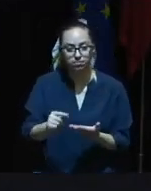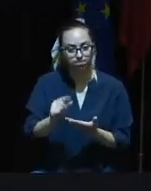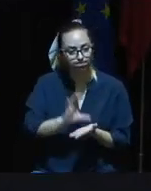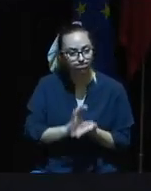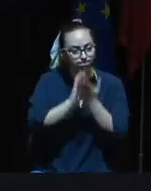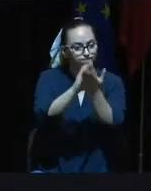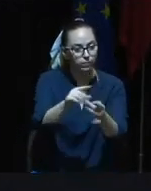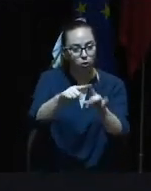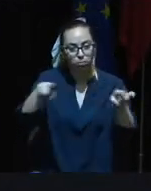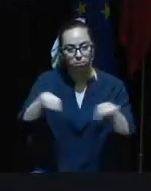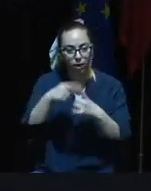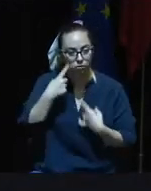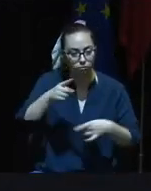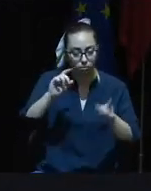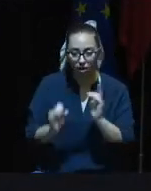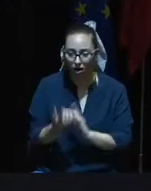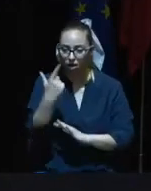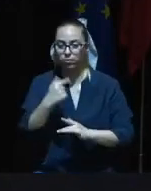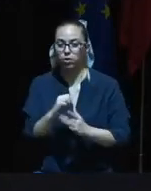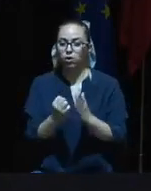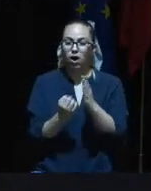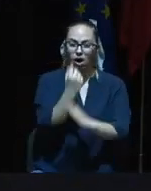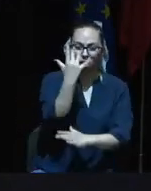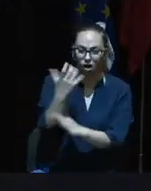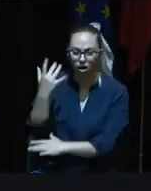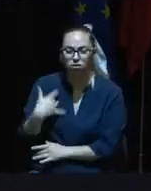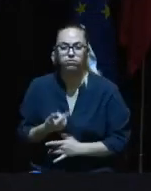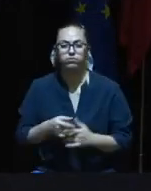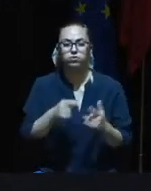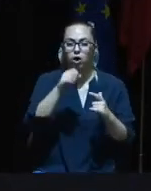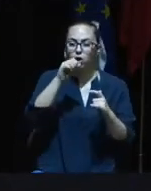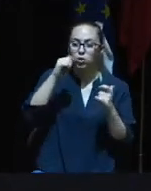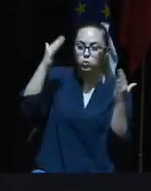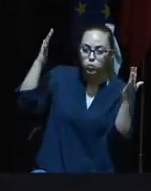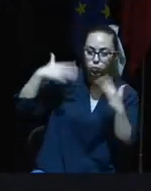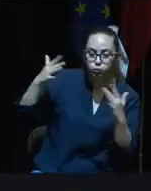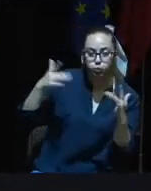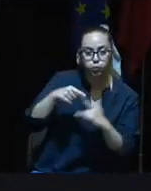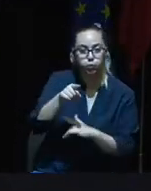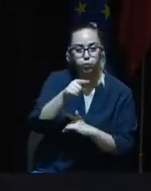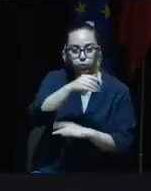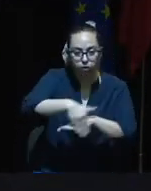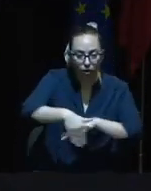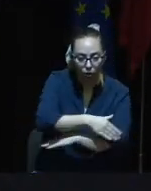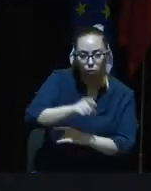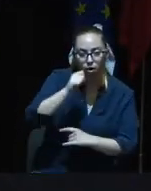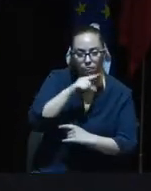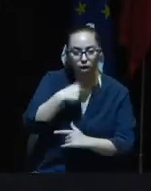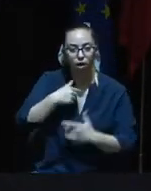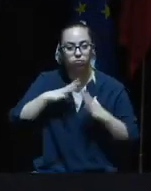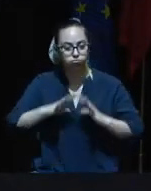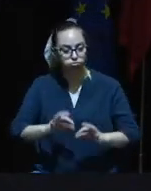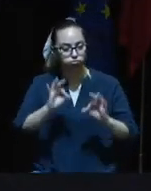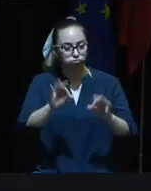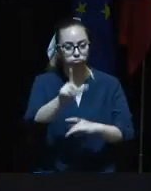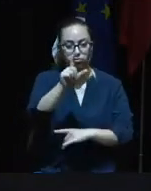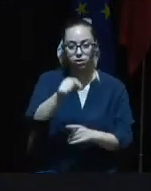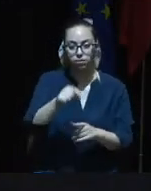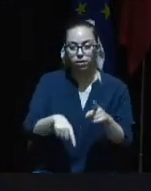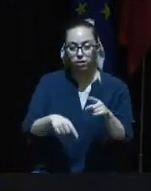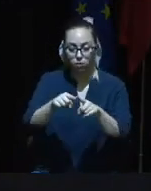investir no espaço público e rapidamente plantar árvores sobre as ruas este identificado levantar pavimentos que absorvam o calor e também